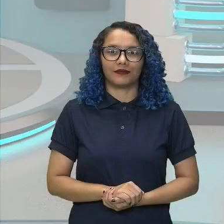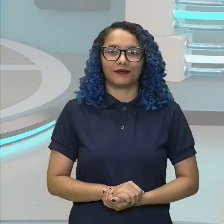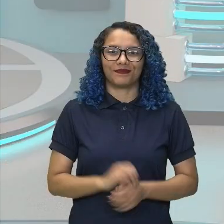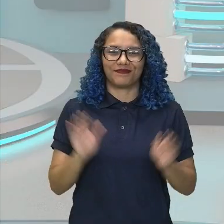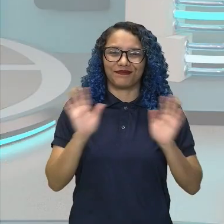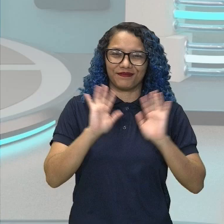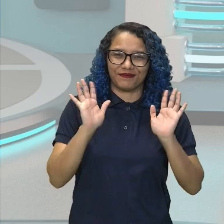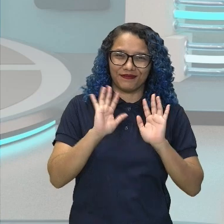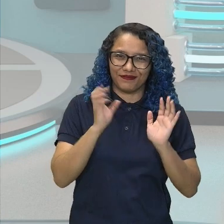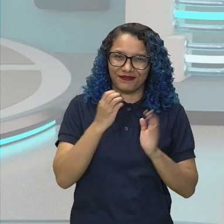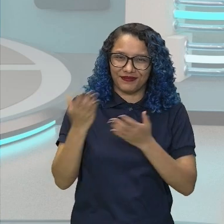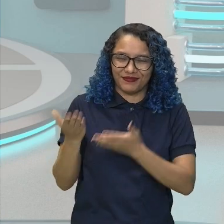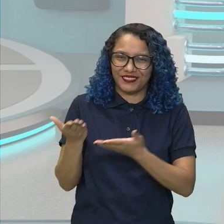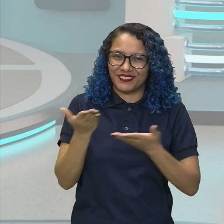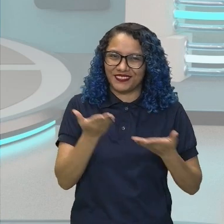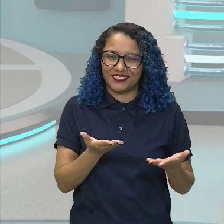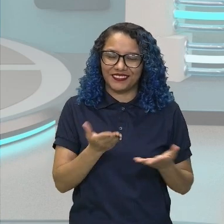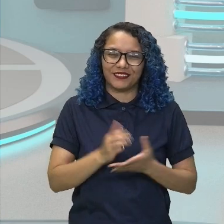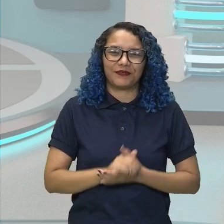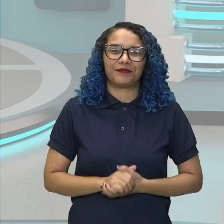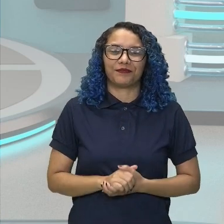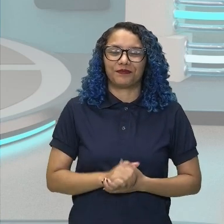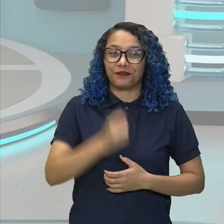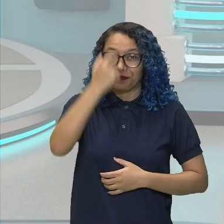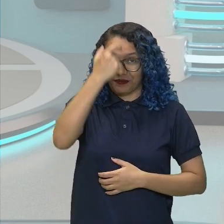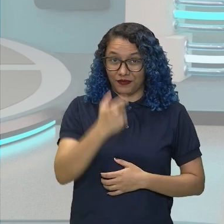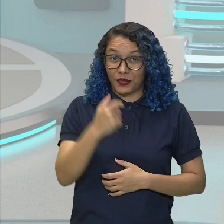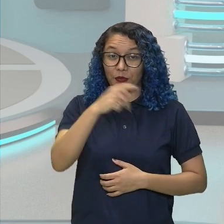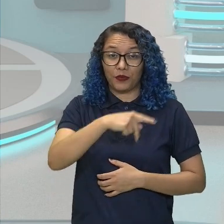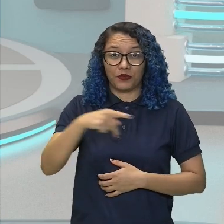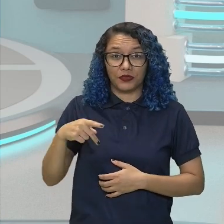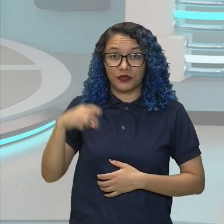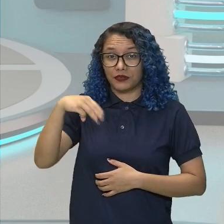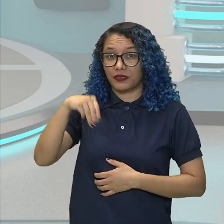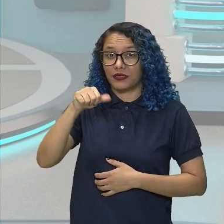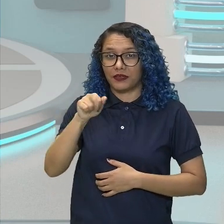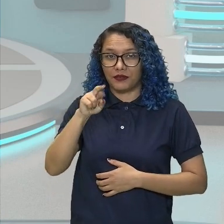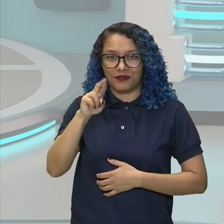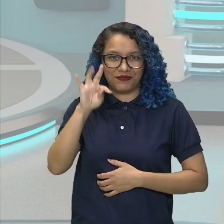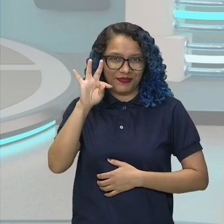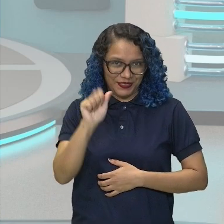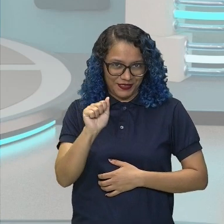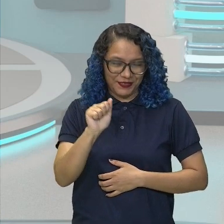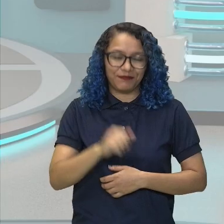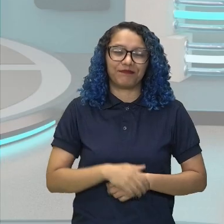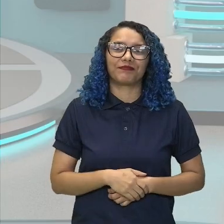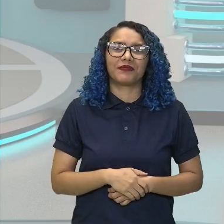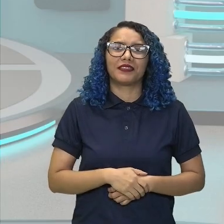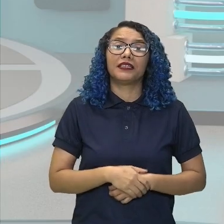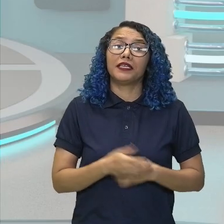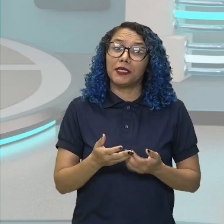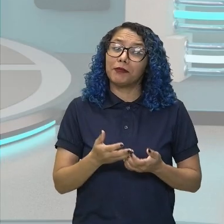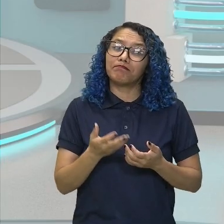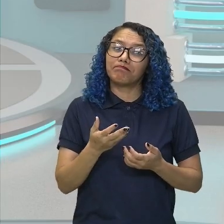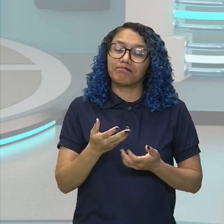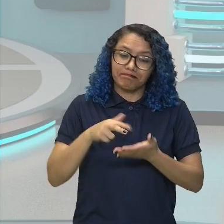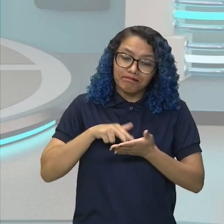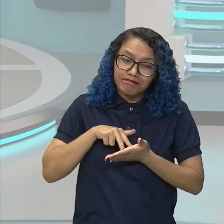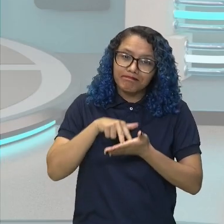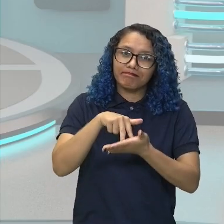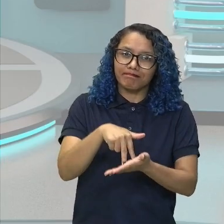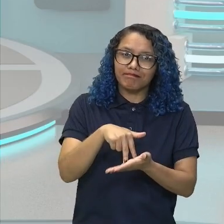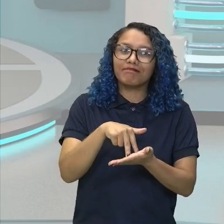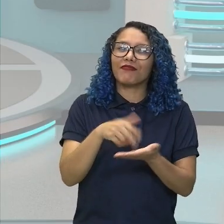Olá, sejam muito bem-vindos. Sou professora Marta Patrícia e estaremos juntos no componente